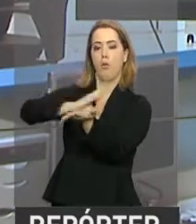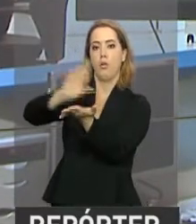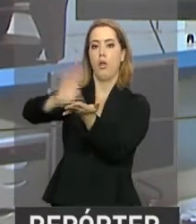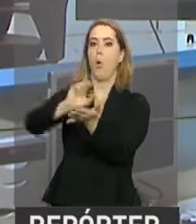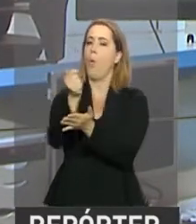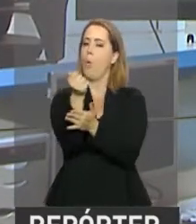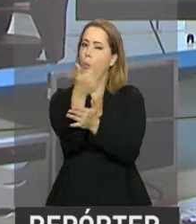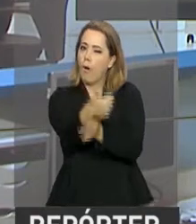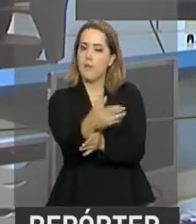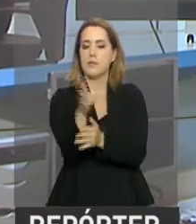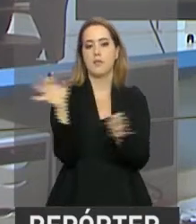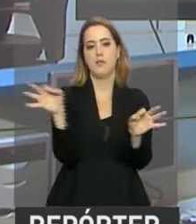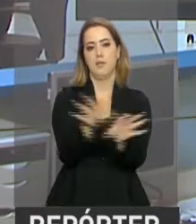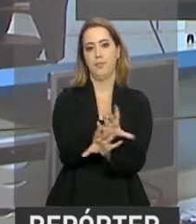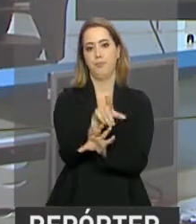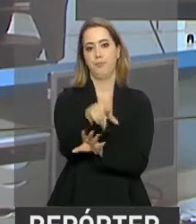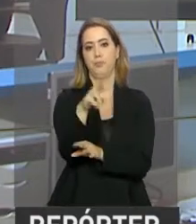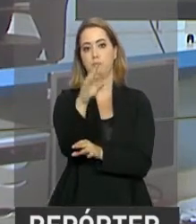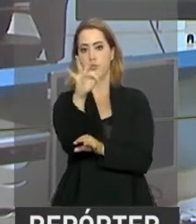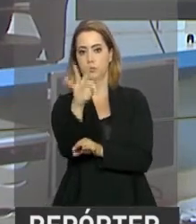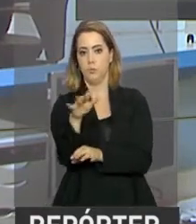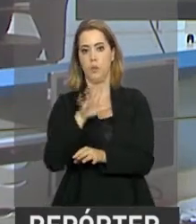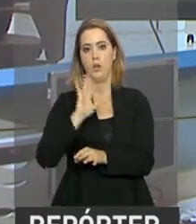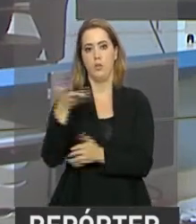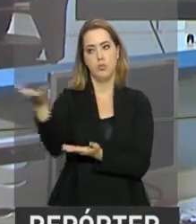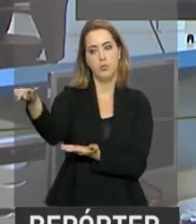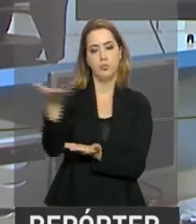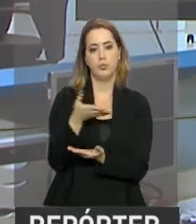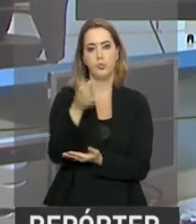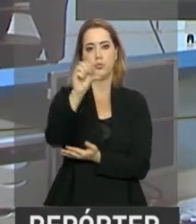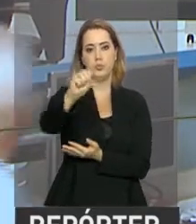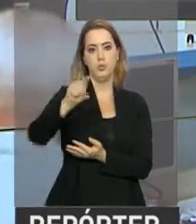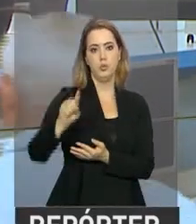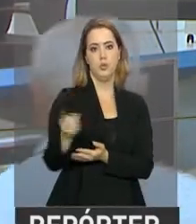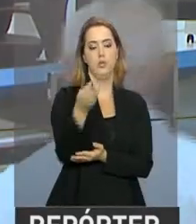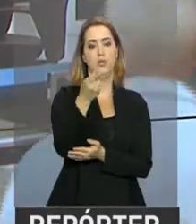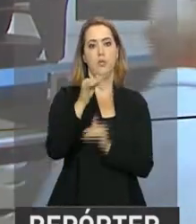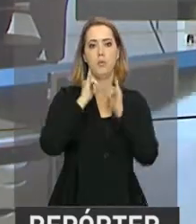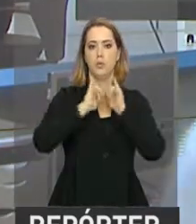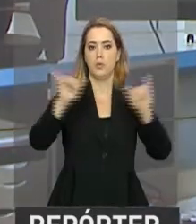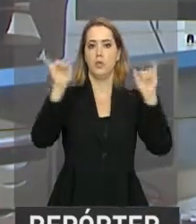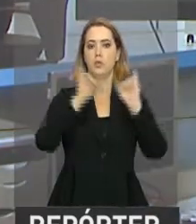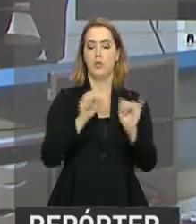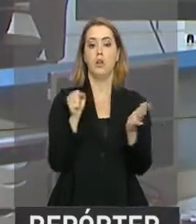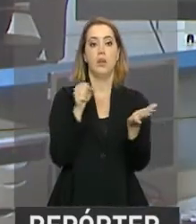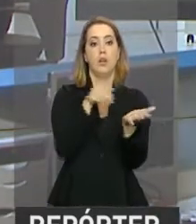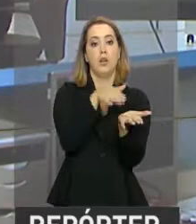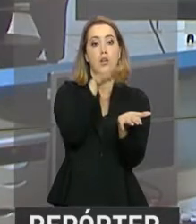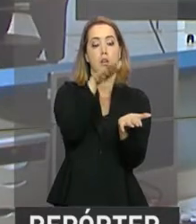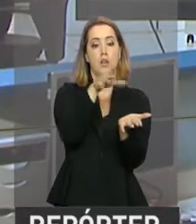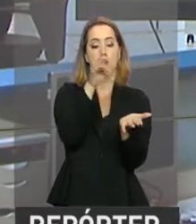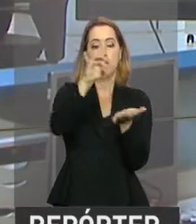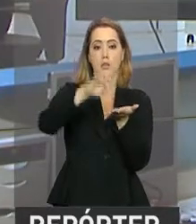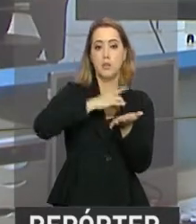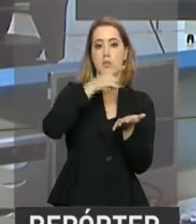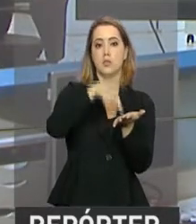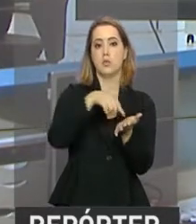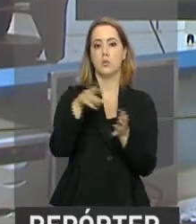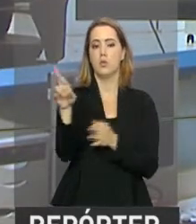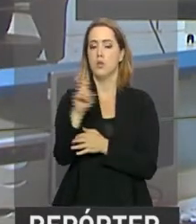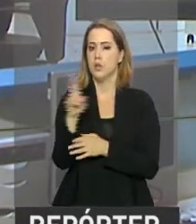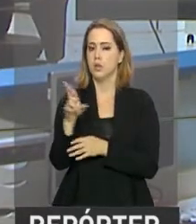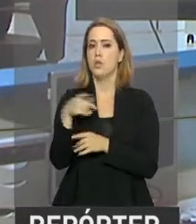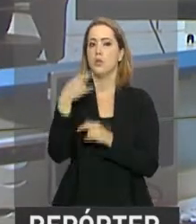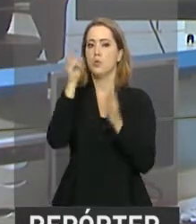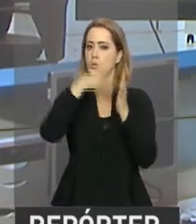acabando até agora a receita federal já recebeu mais de 9 mil declarações de adesão ao processo de regularização de ativos no